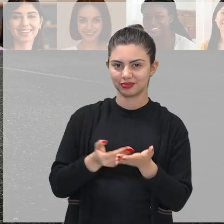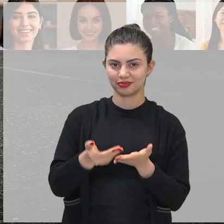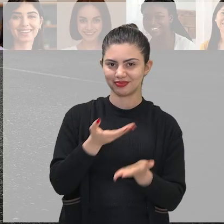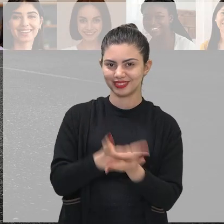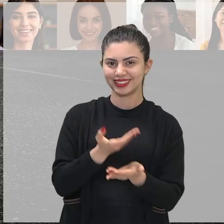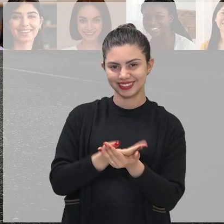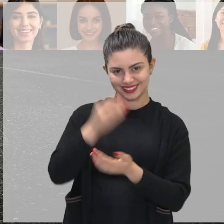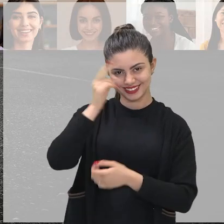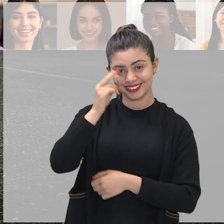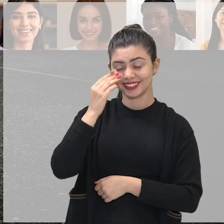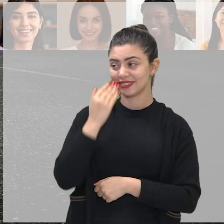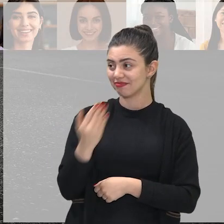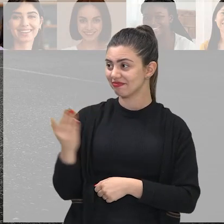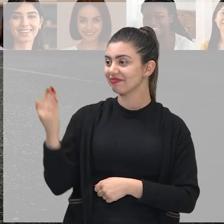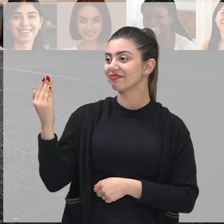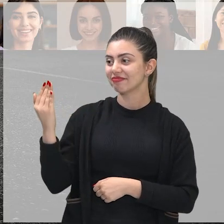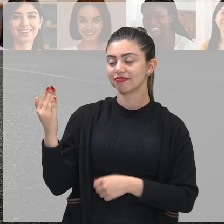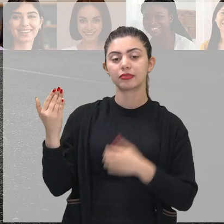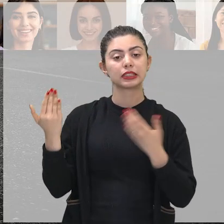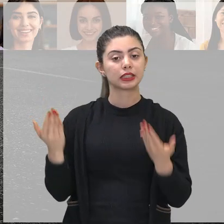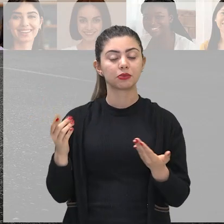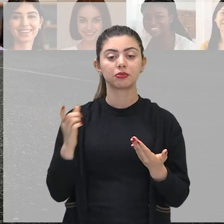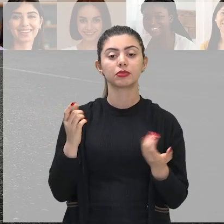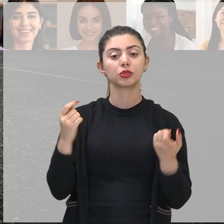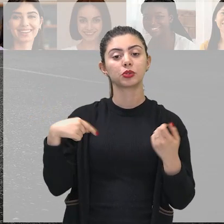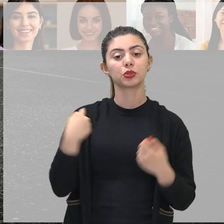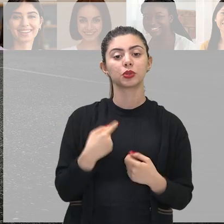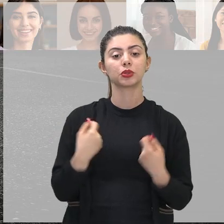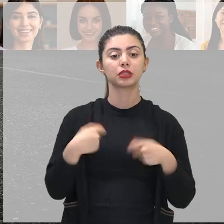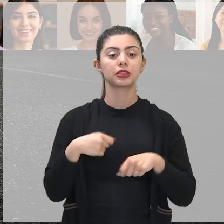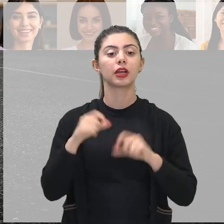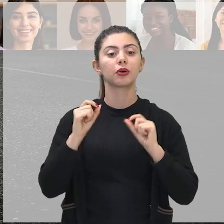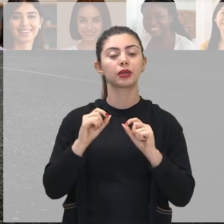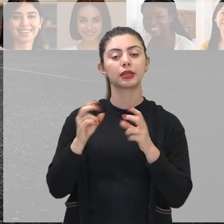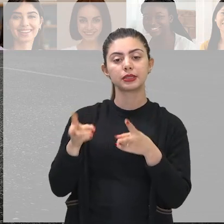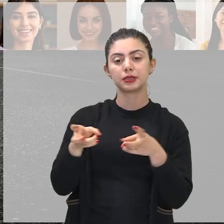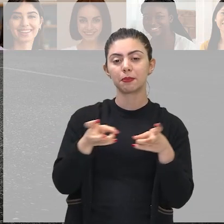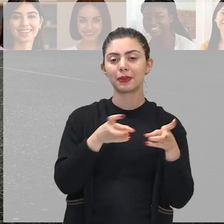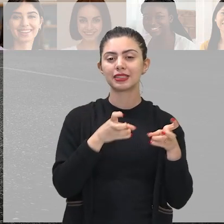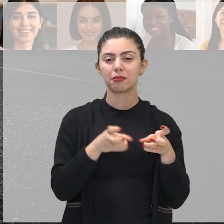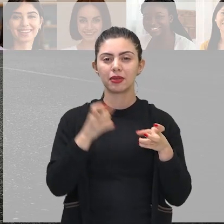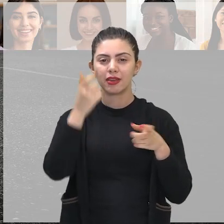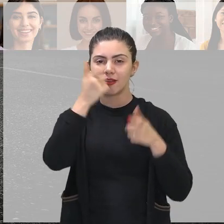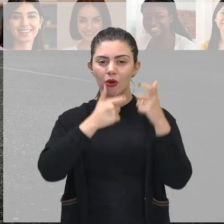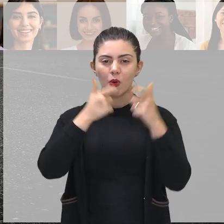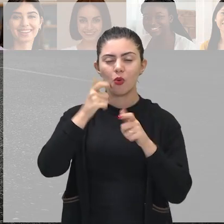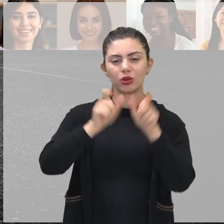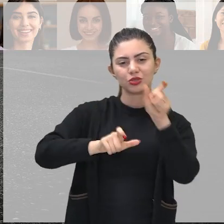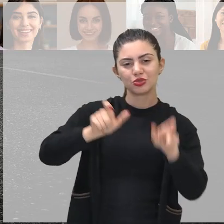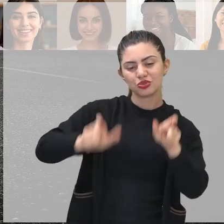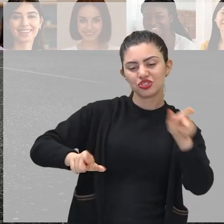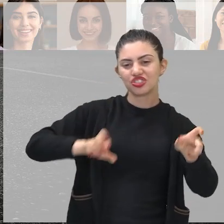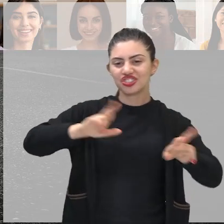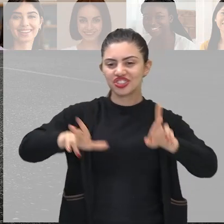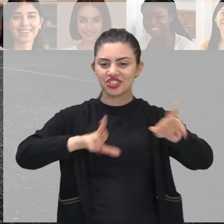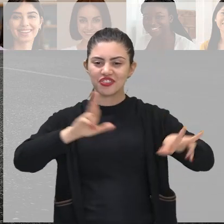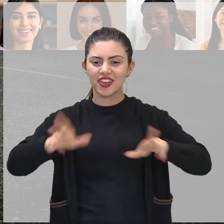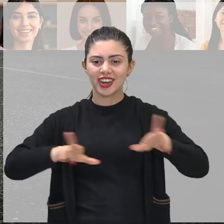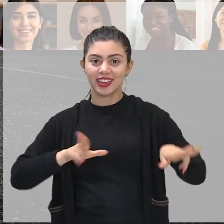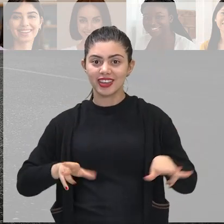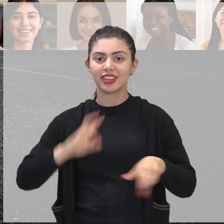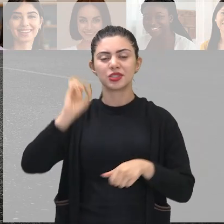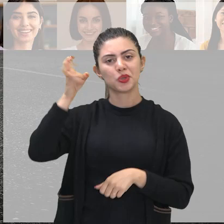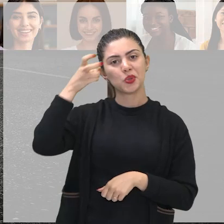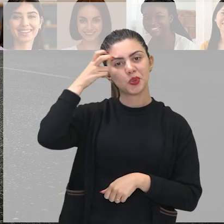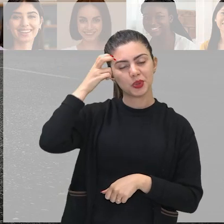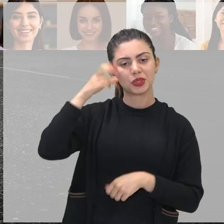dessa aula, nós tivemos a oportunidade de olharmos aqui várias caras, várias faces, várias